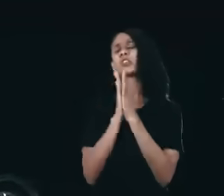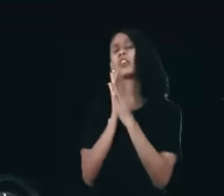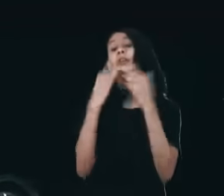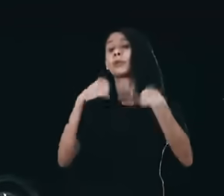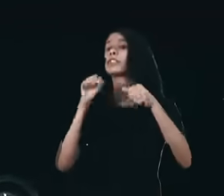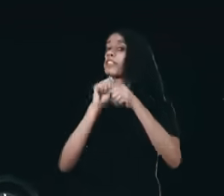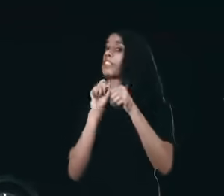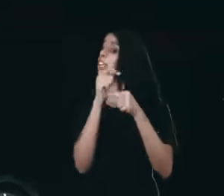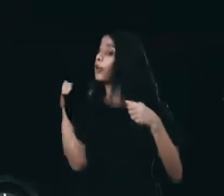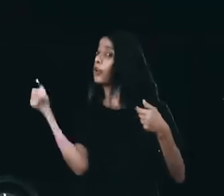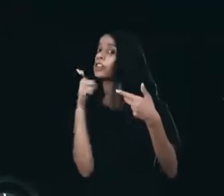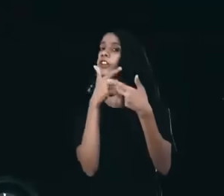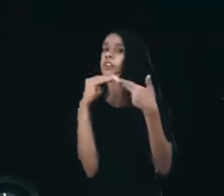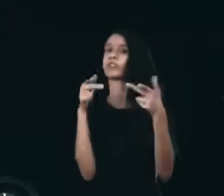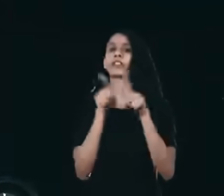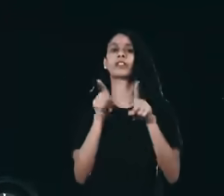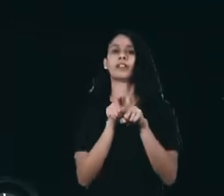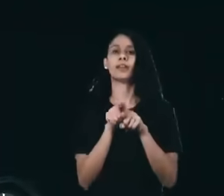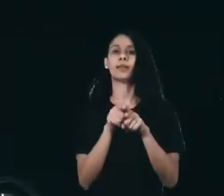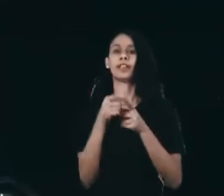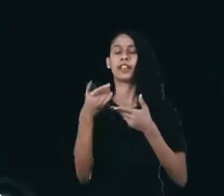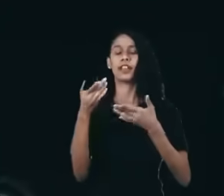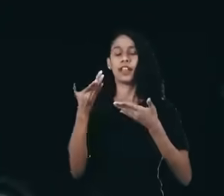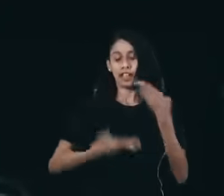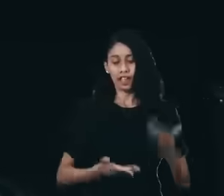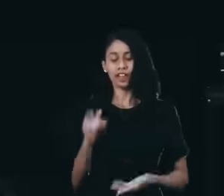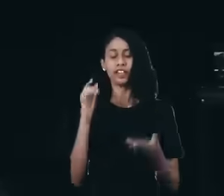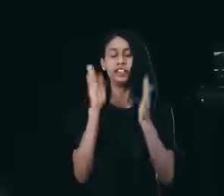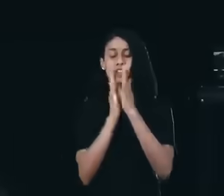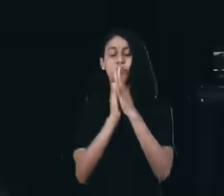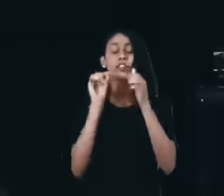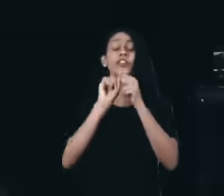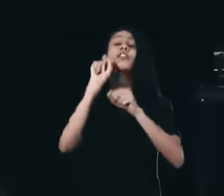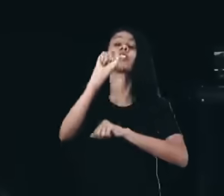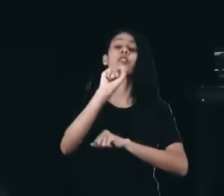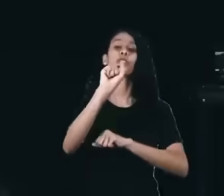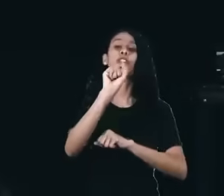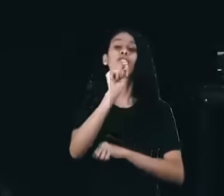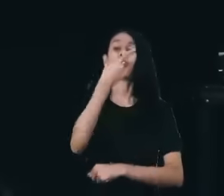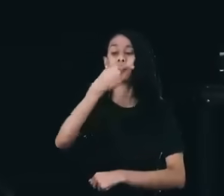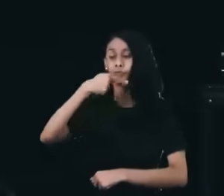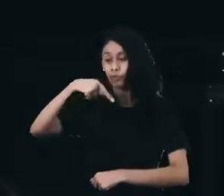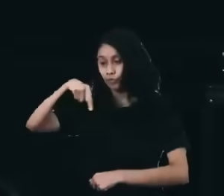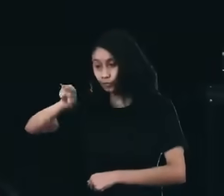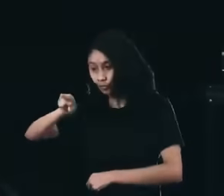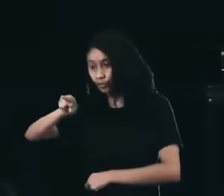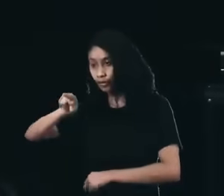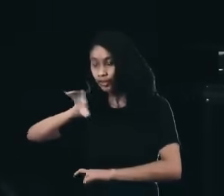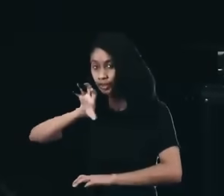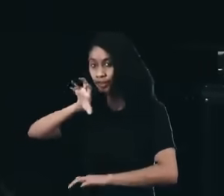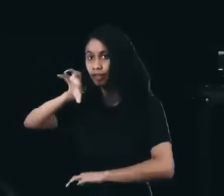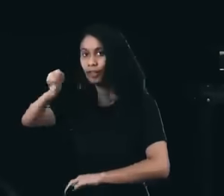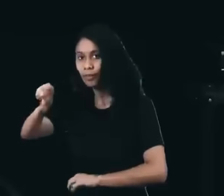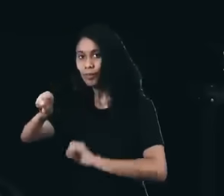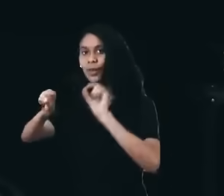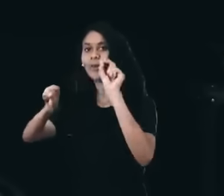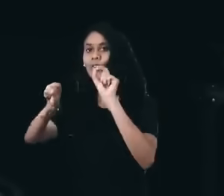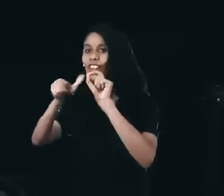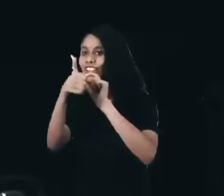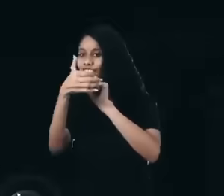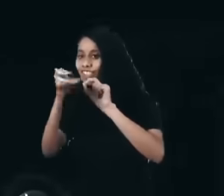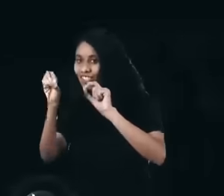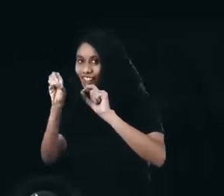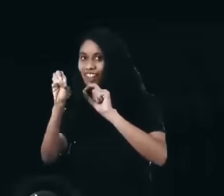coisa. No caso de Eliezer, ele orou e fez o quê? Foi no celeiro do Senhor e pegou 10 camelos. Ele